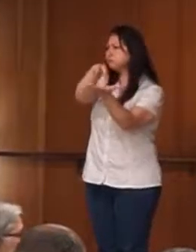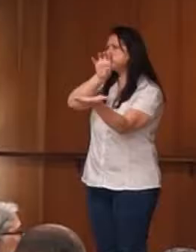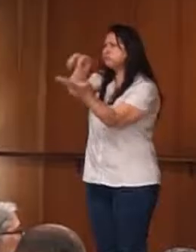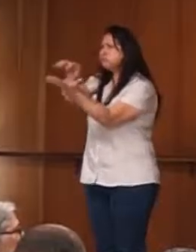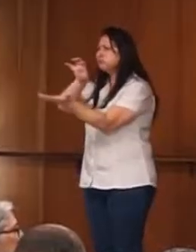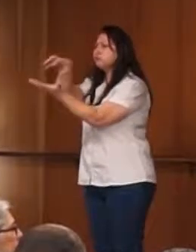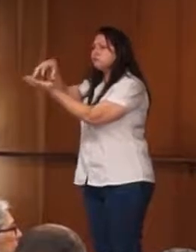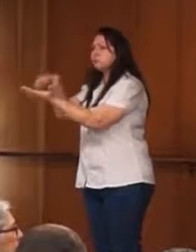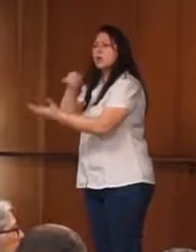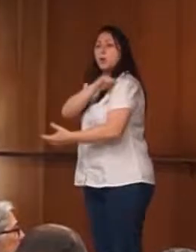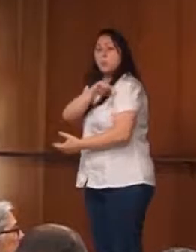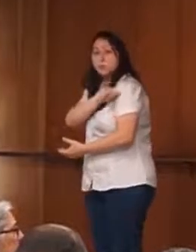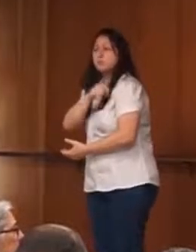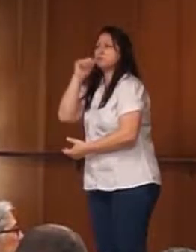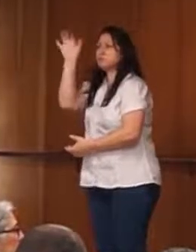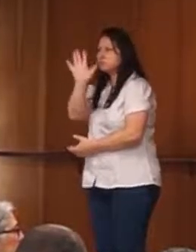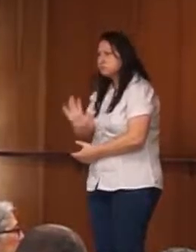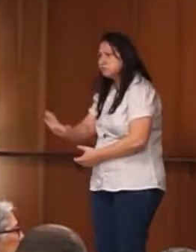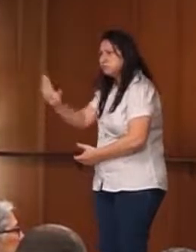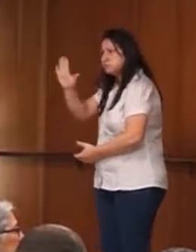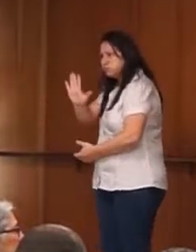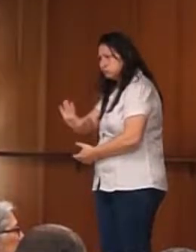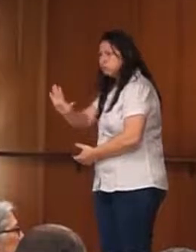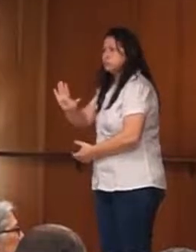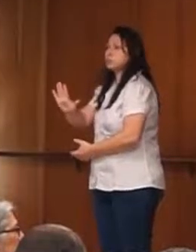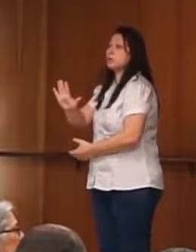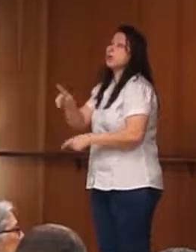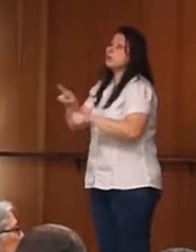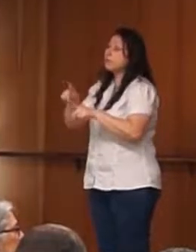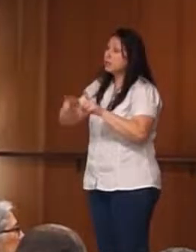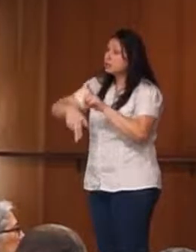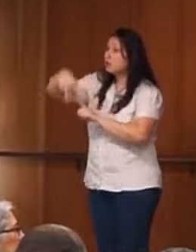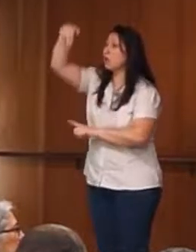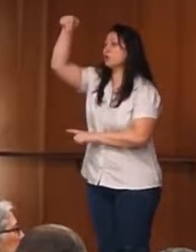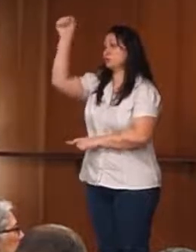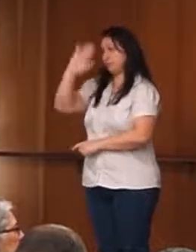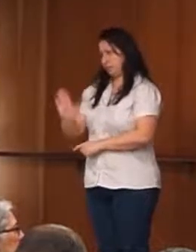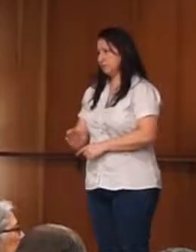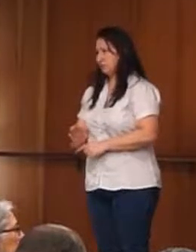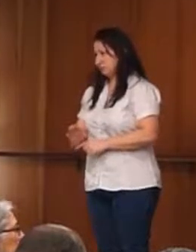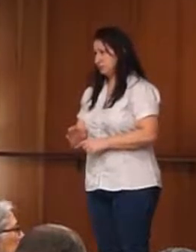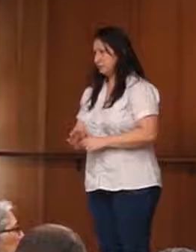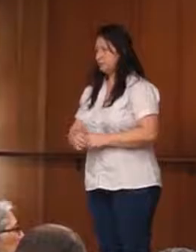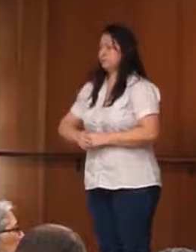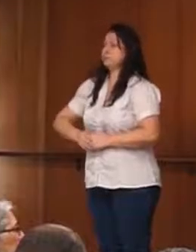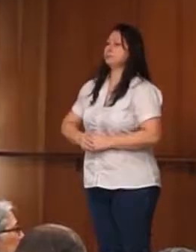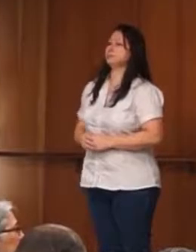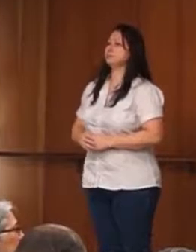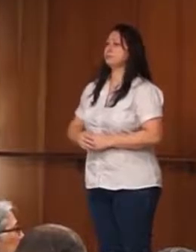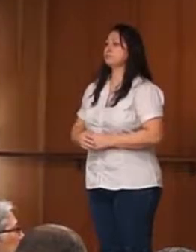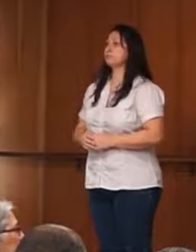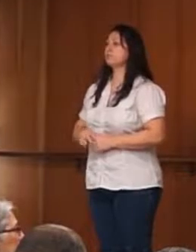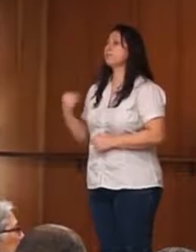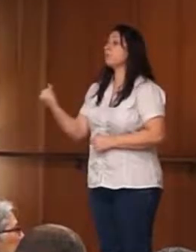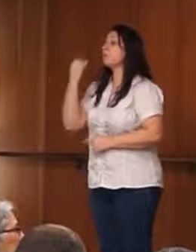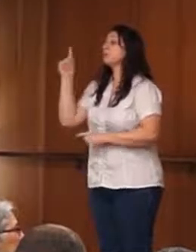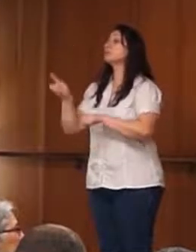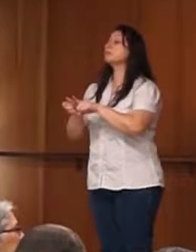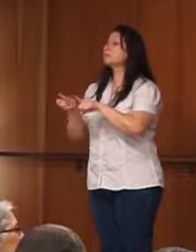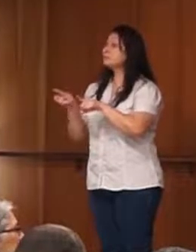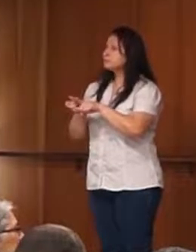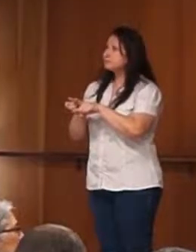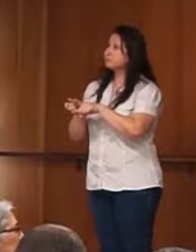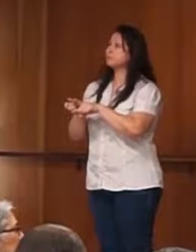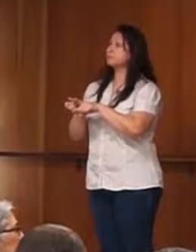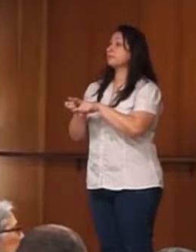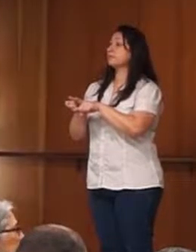além do campus, né, de Oriximiná. Um outro ponto que é importante é que o